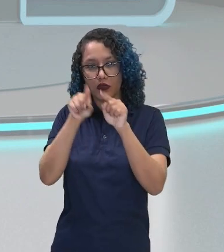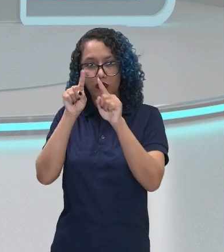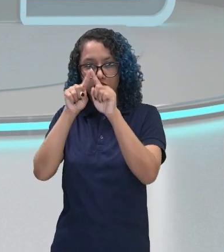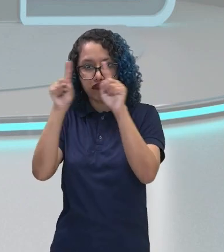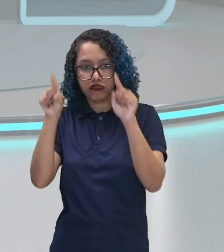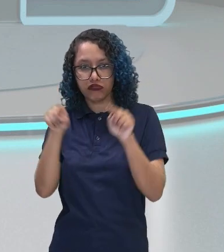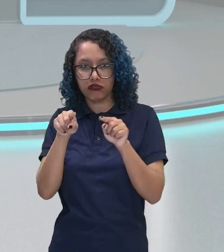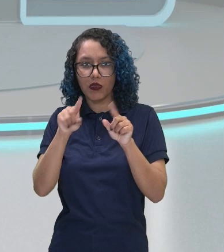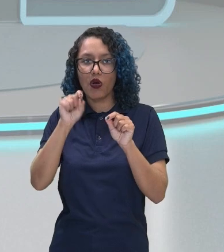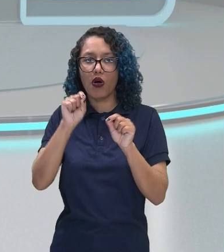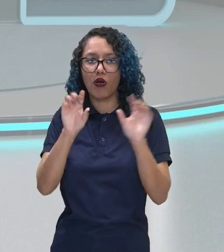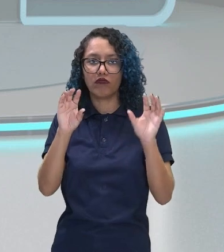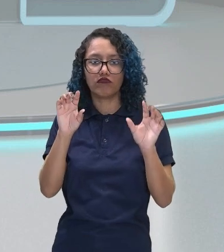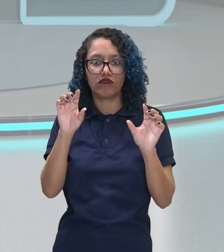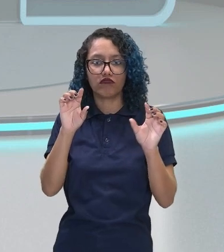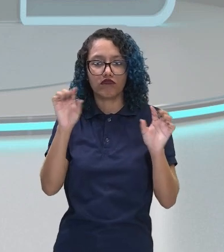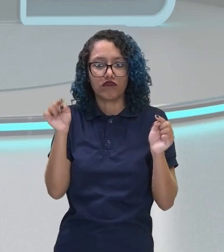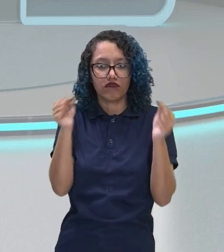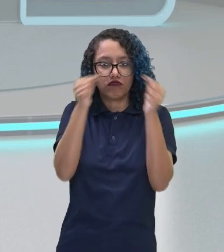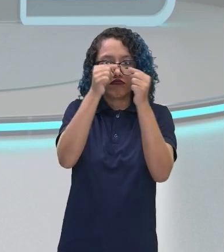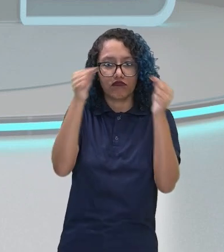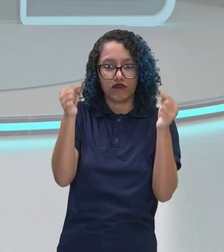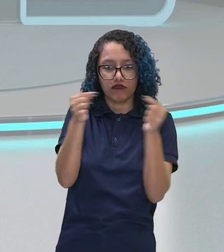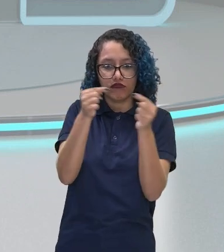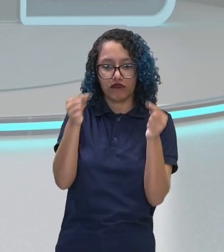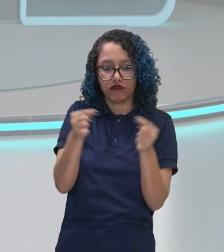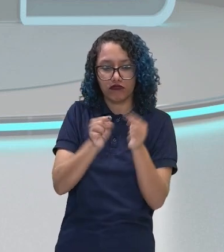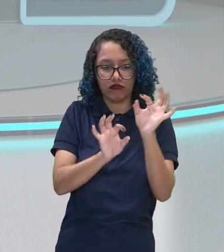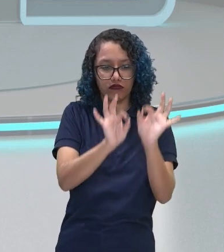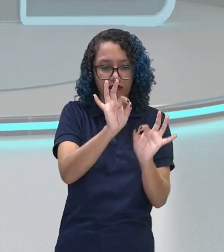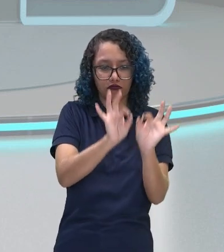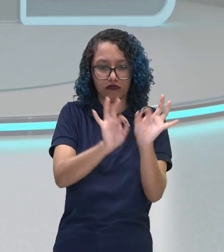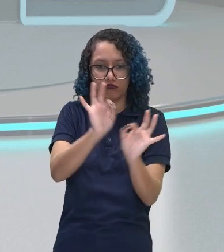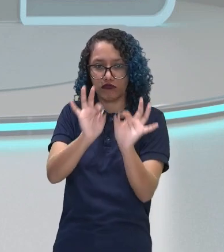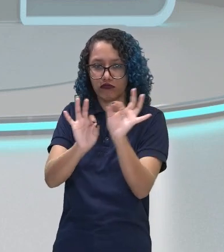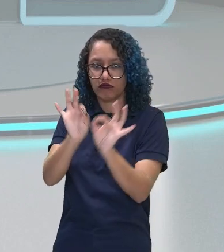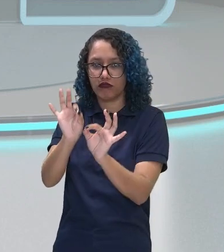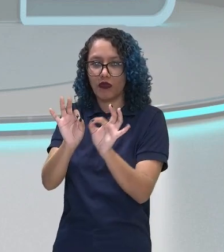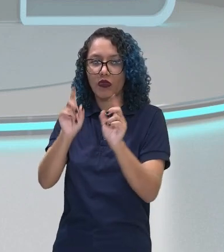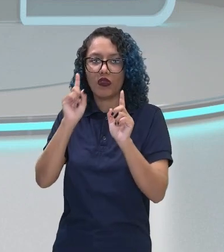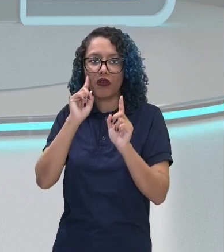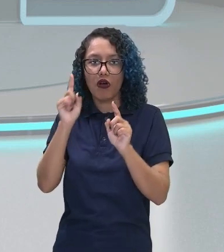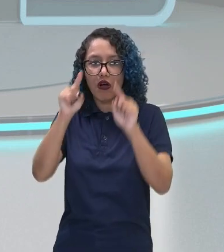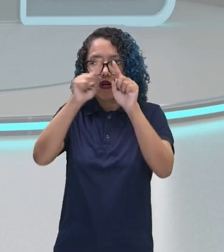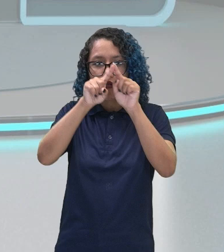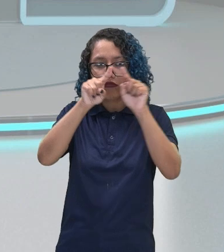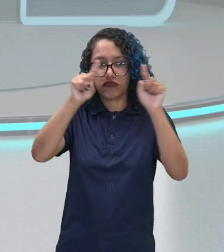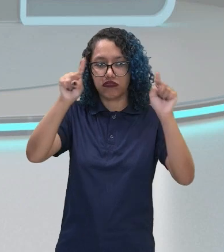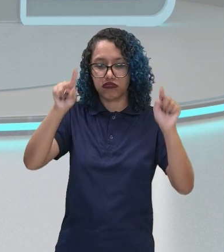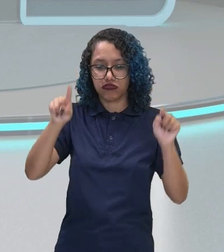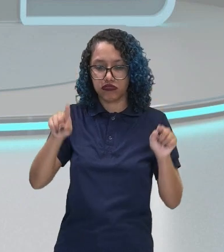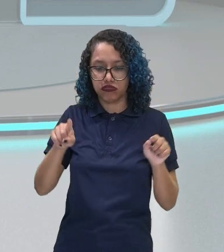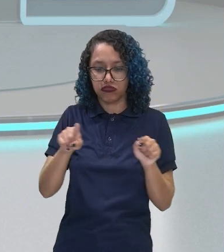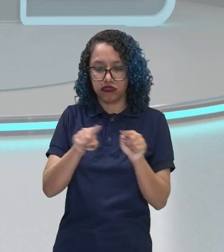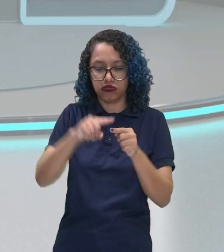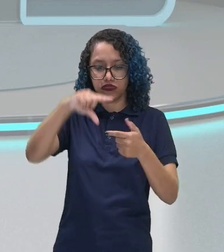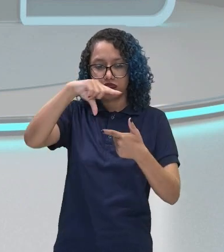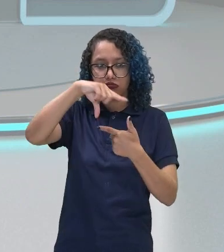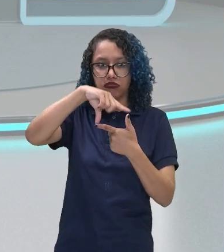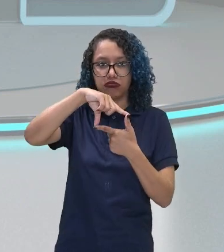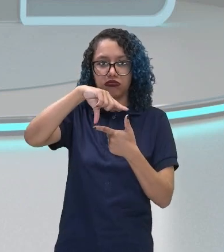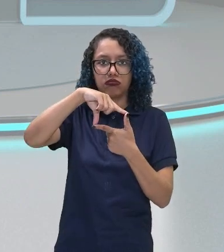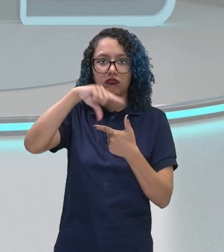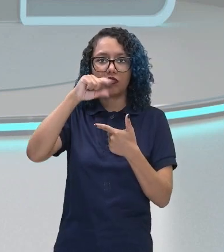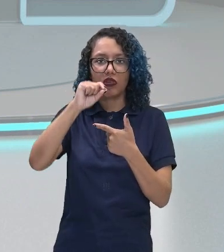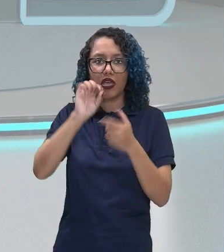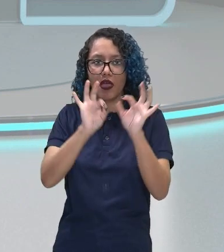se completando, e como esse quadrado, esse retângulo maior, ele é dividido,